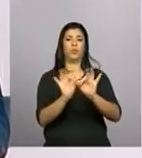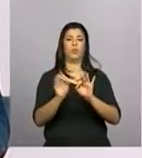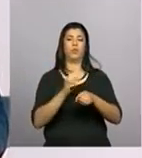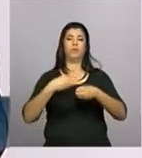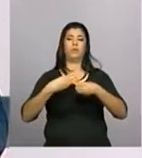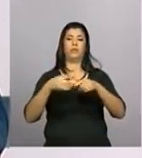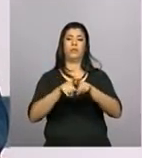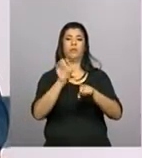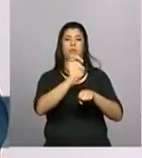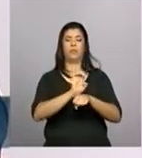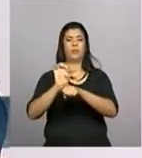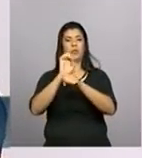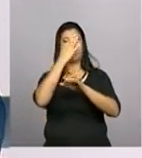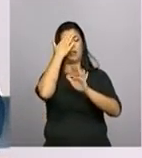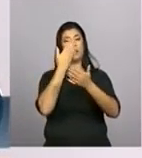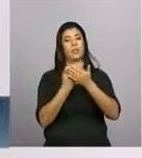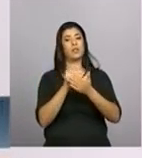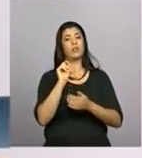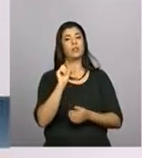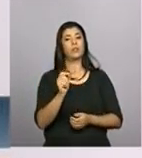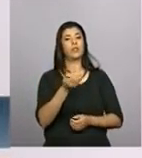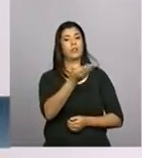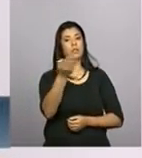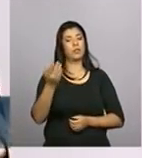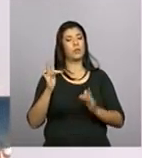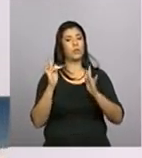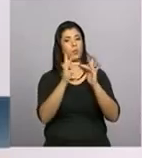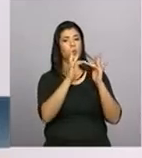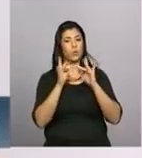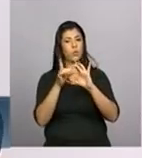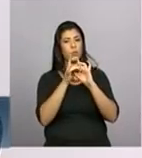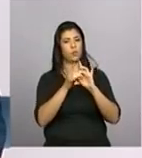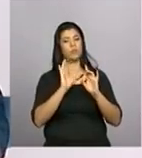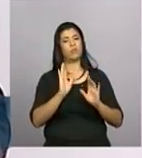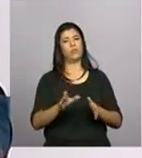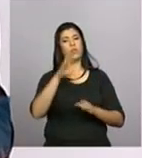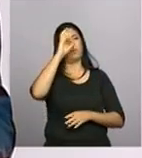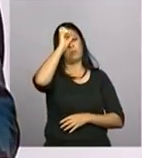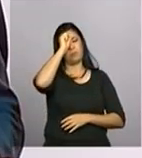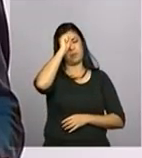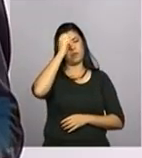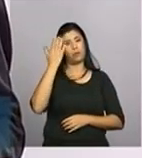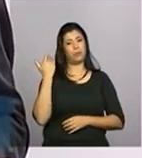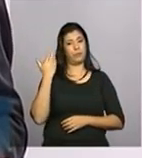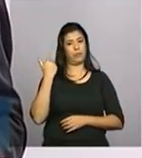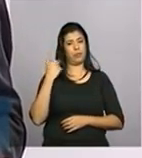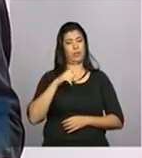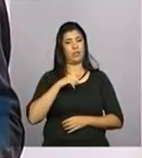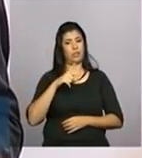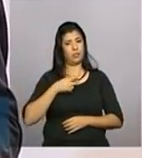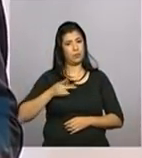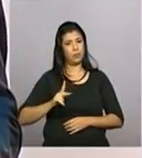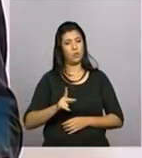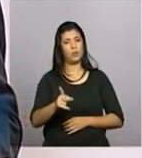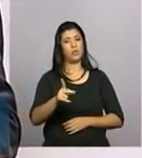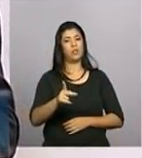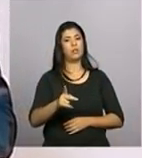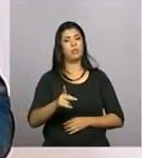nossos estados. Creio que essa convivência que podemos aprender a ter, ela